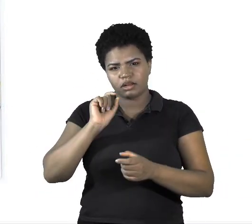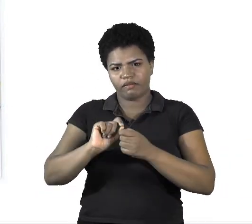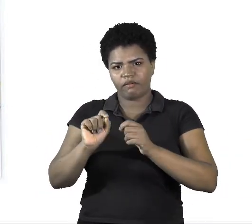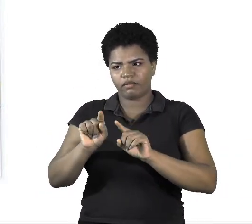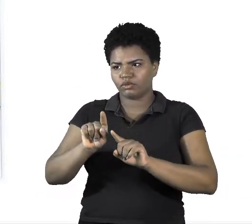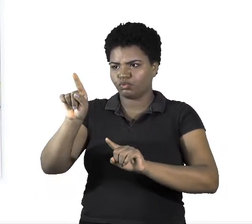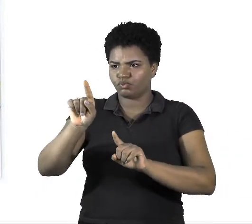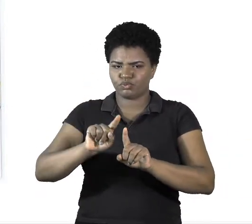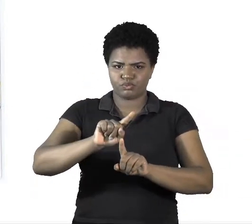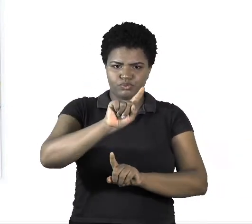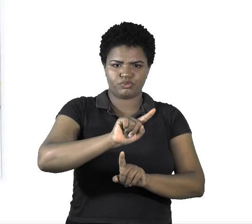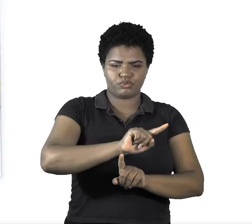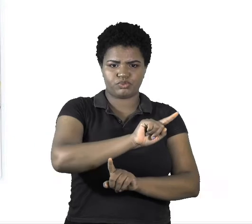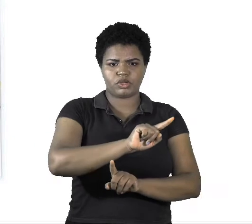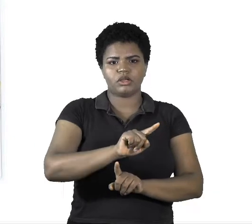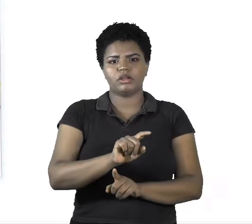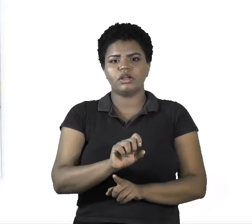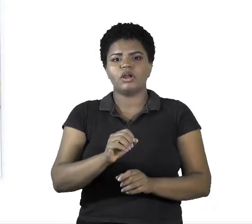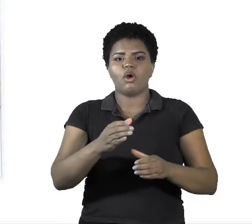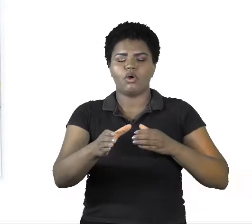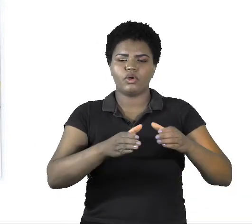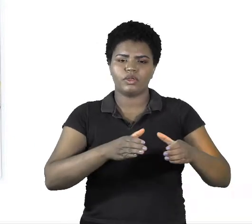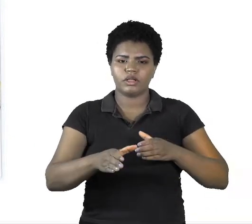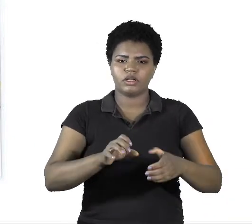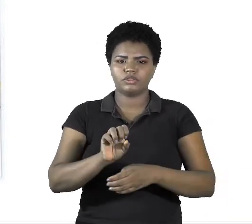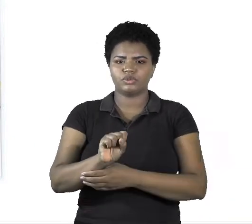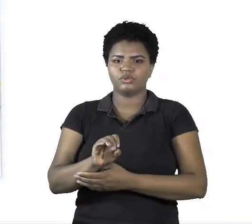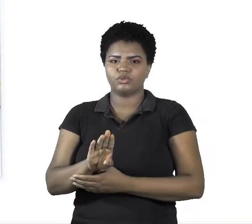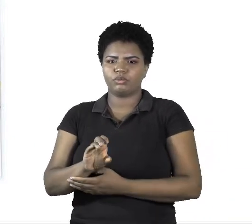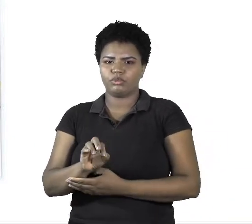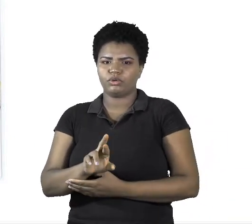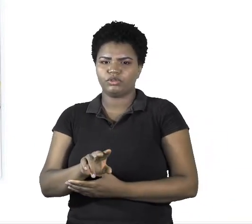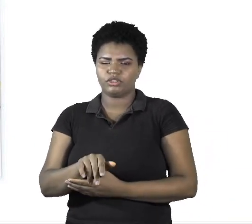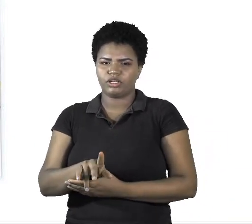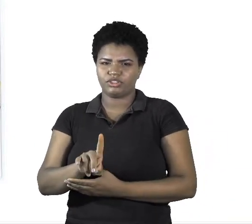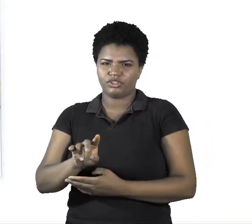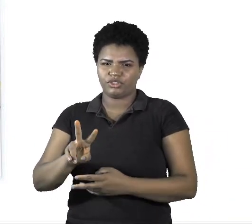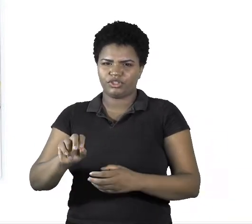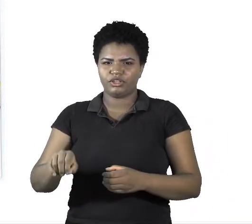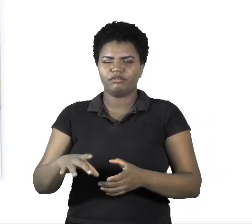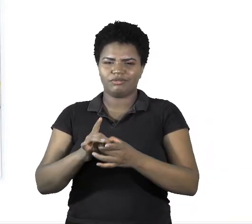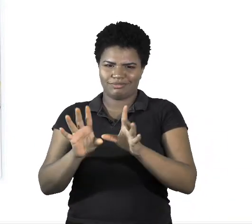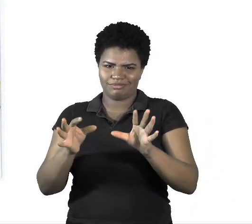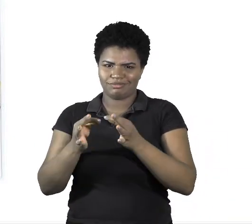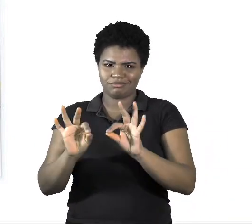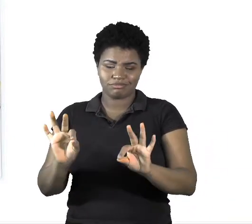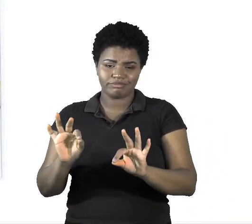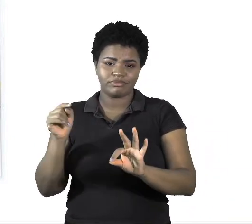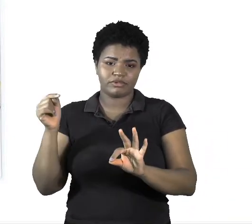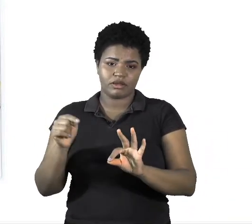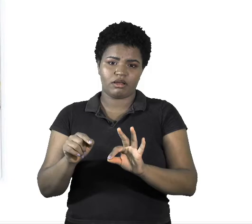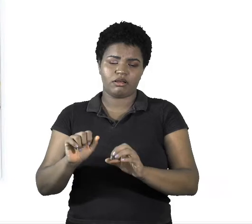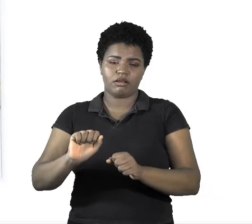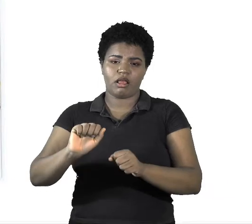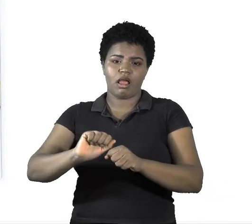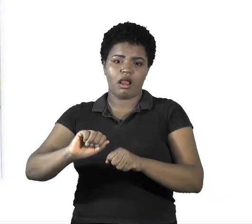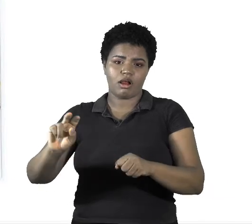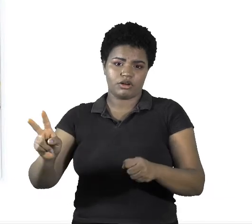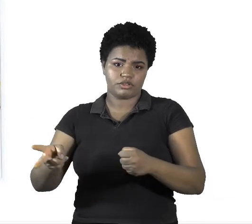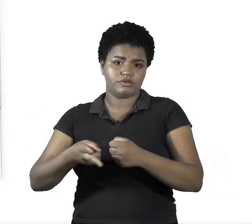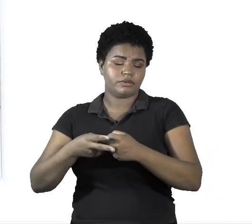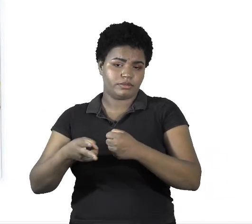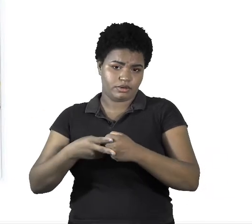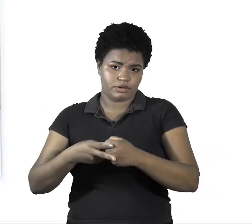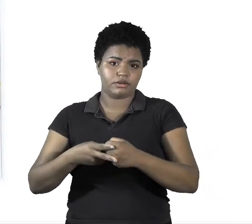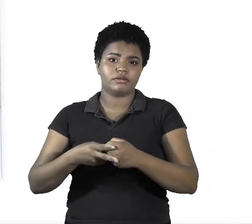nós estudamos e das subordinativas, principalmente as subordinadas adverbiais, que ela colocou